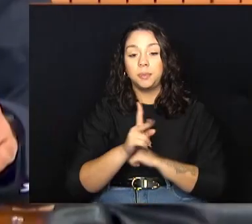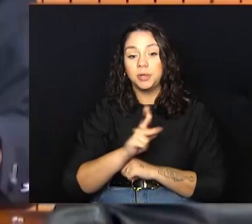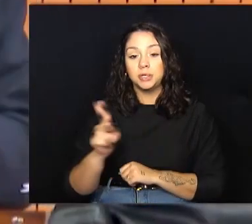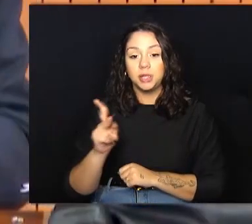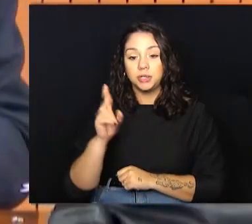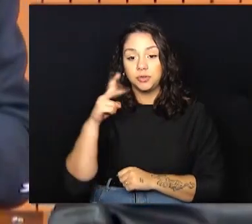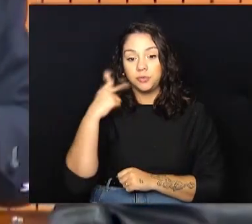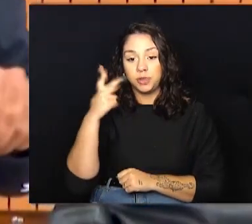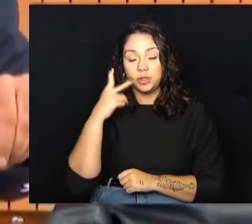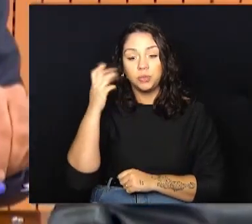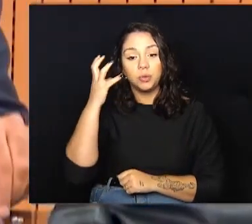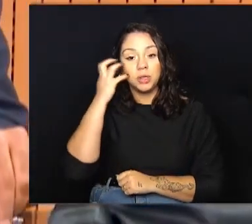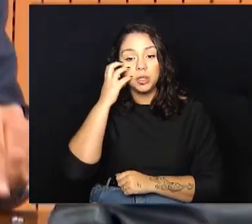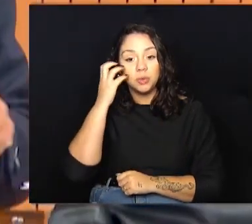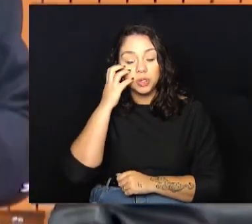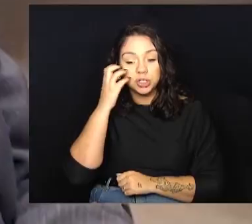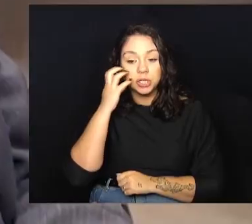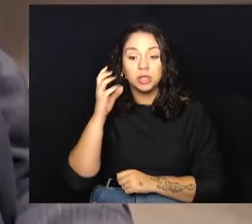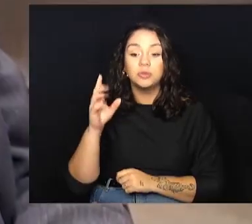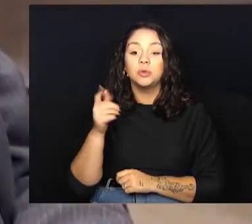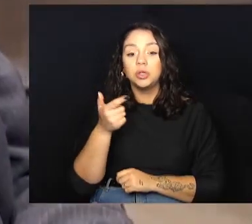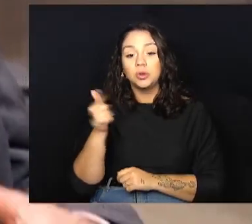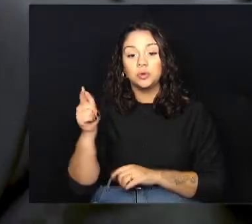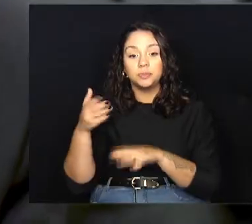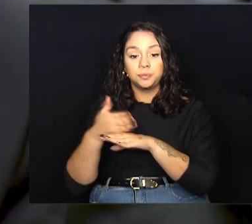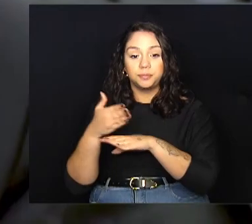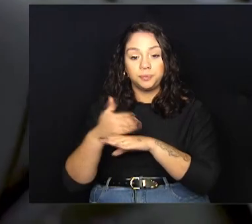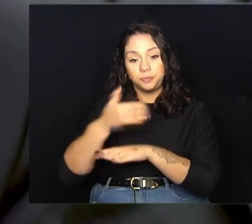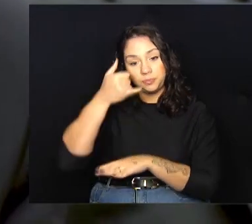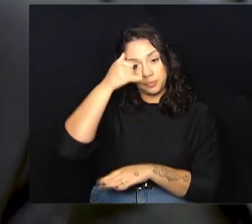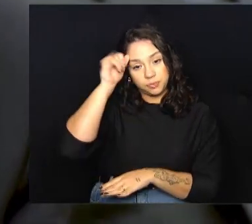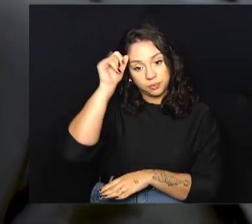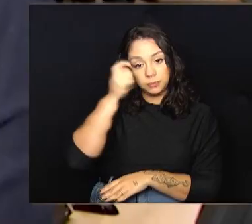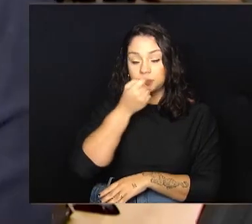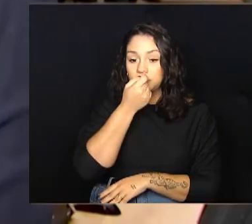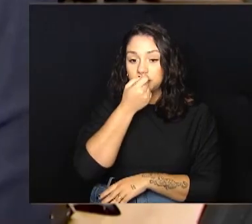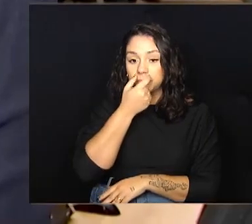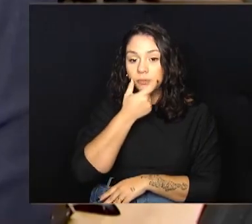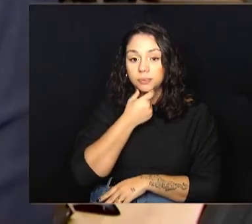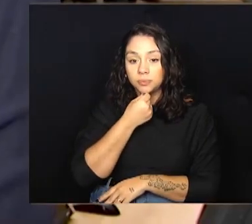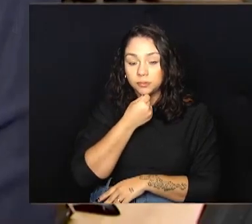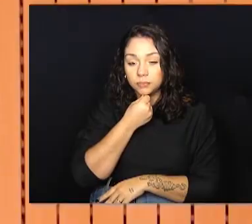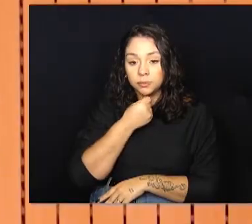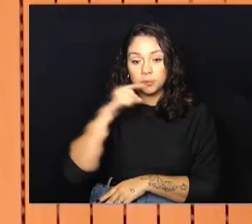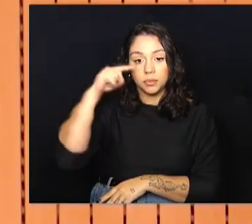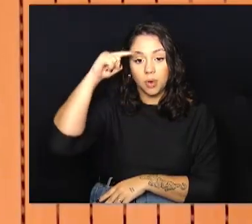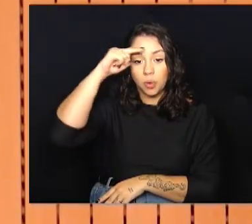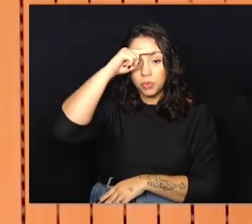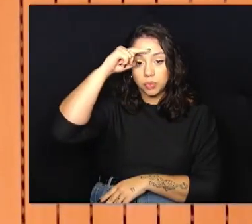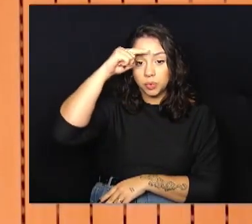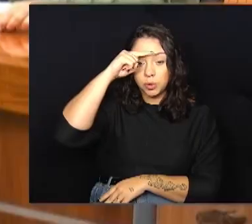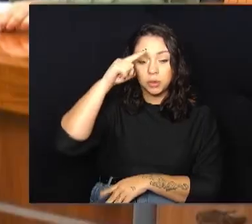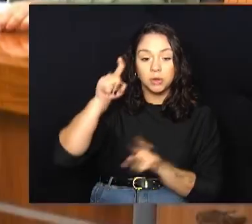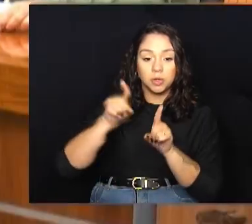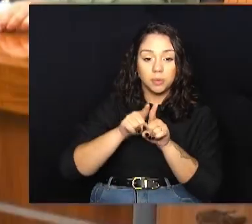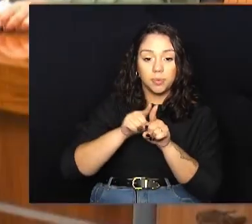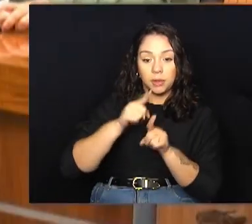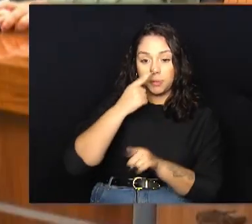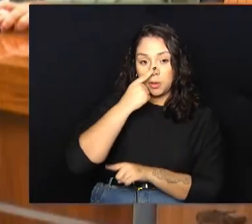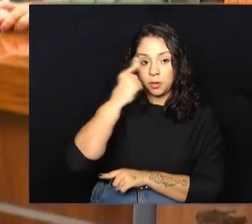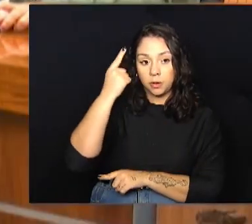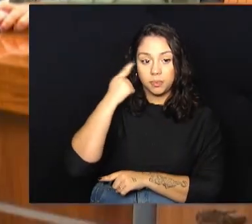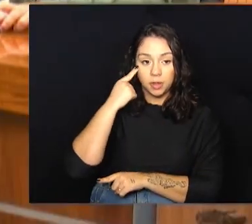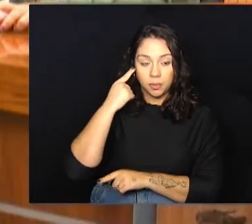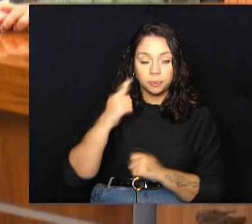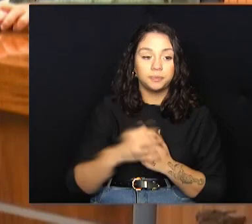vereador Igor Diego e dos membros Paulo Búfalo marrom Cunha Otto Alejandro e Paola Miguel para